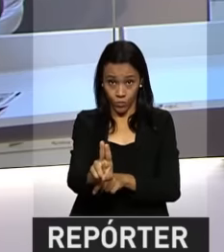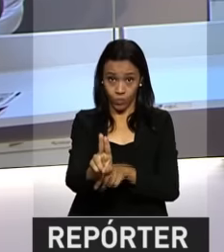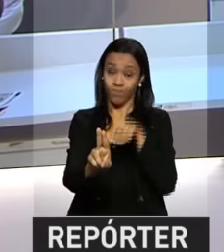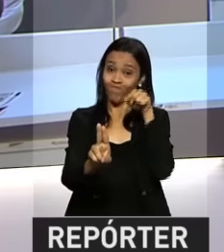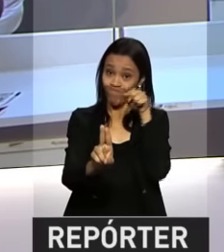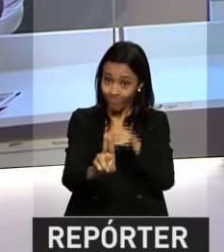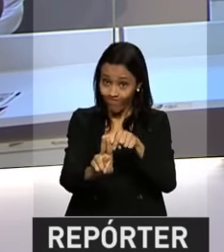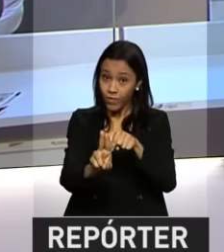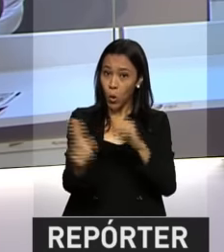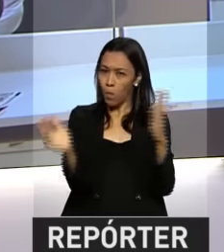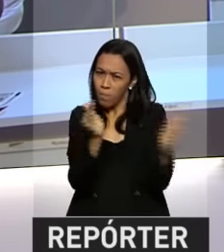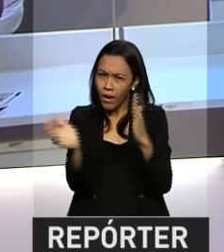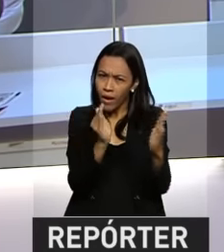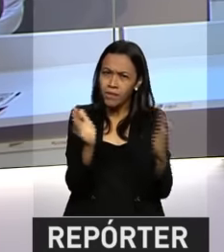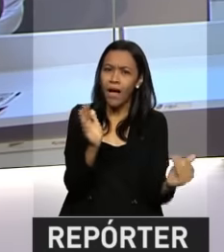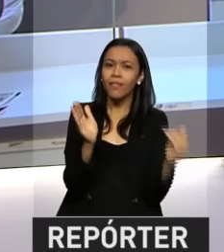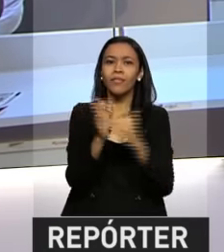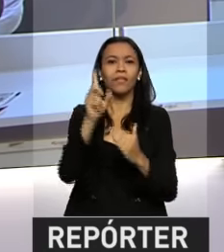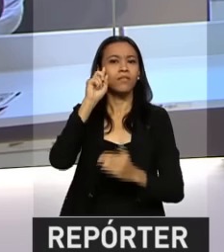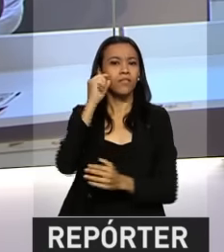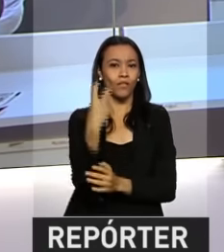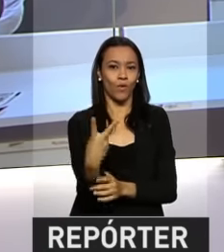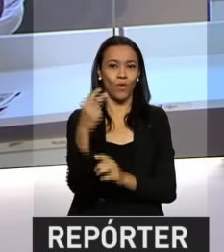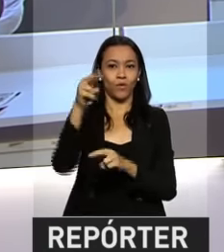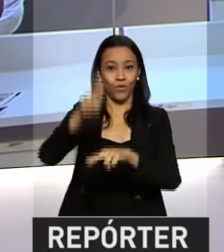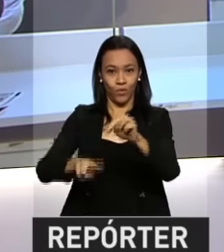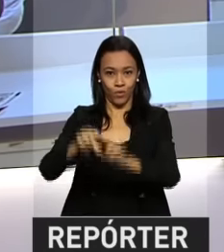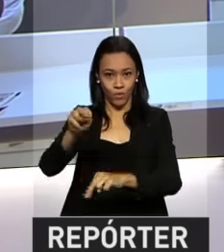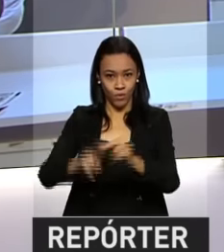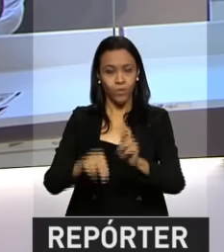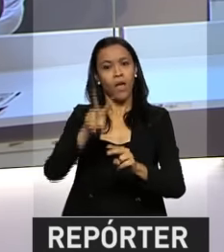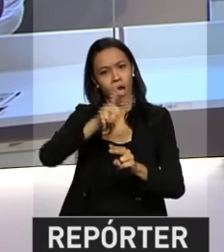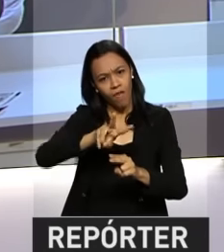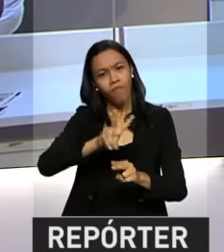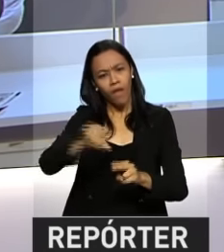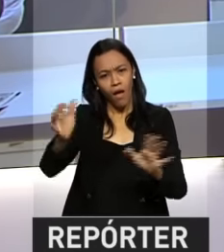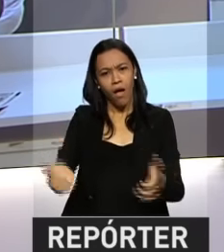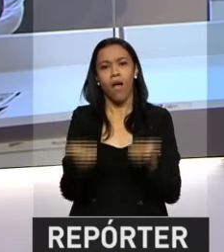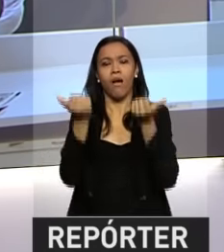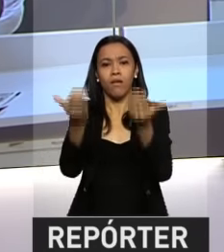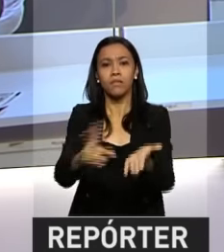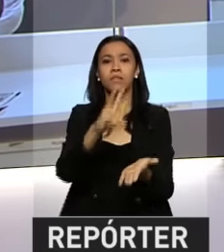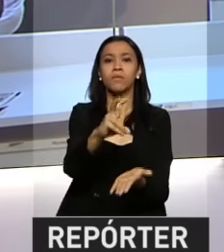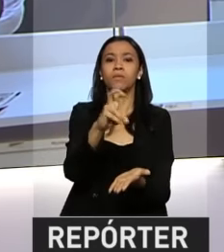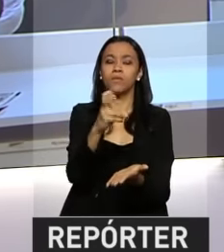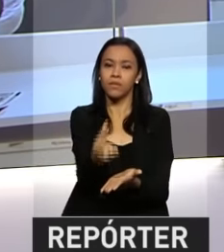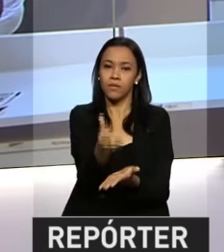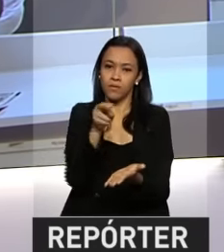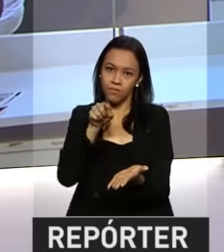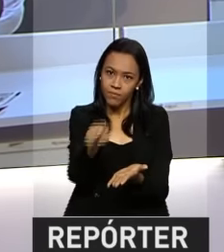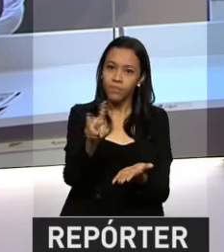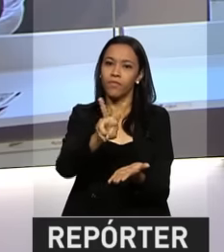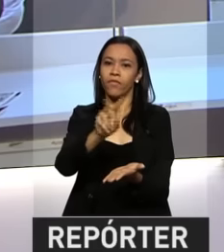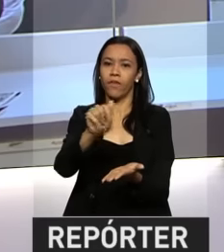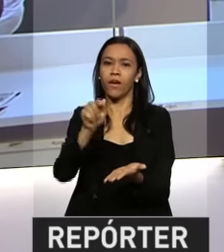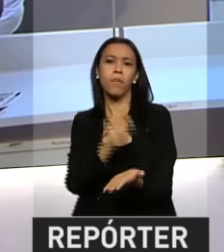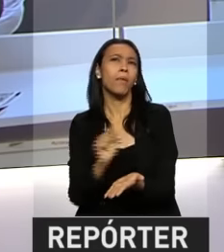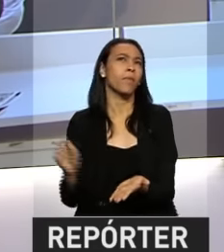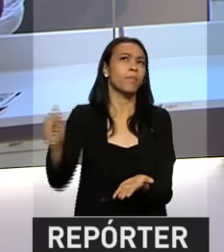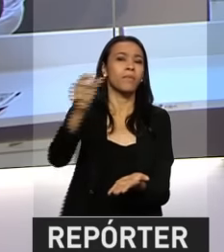unificada o prazo vai até o dia 2 de junho serão oferecidas mais de 56.000 vagas em